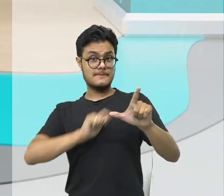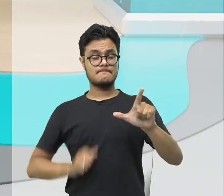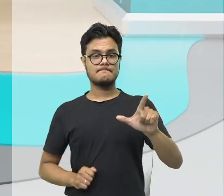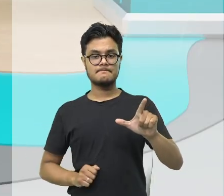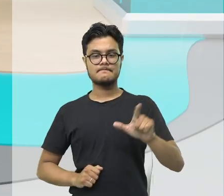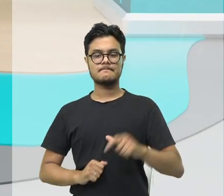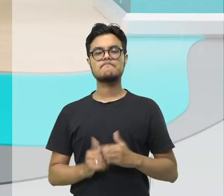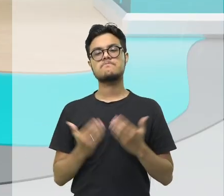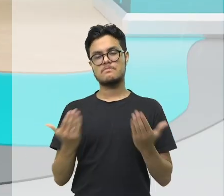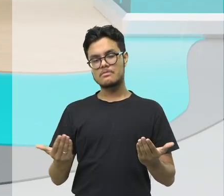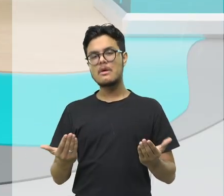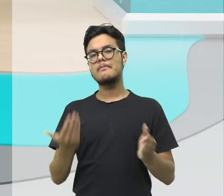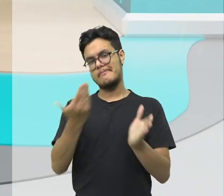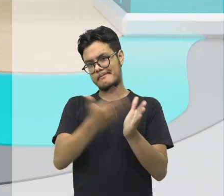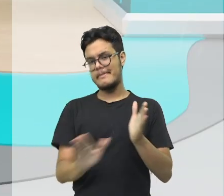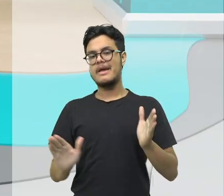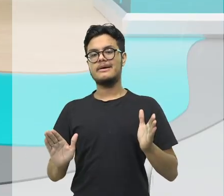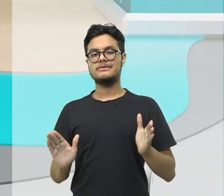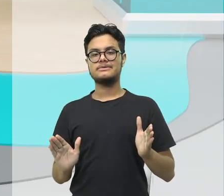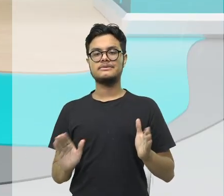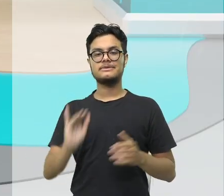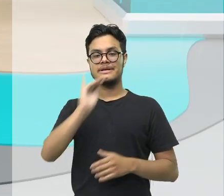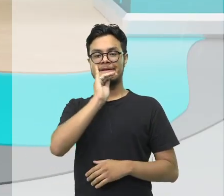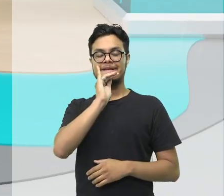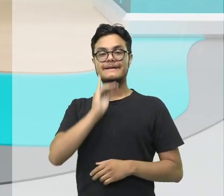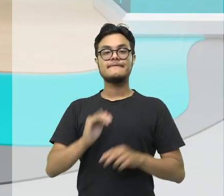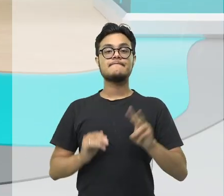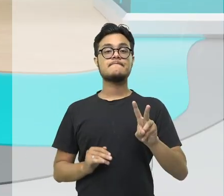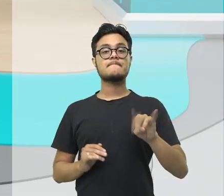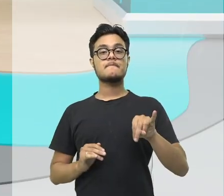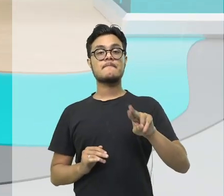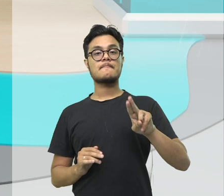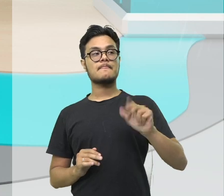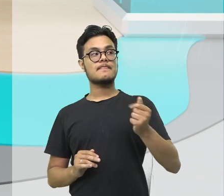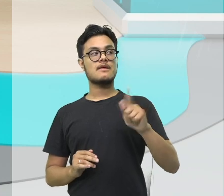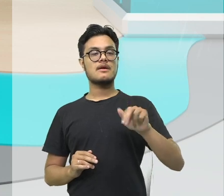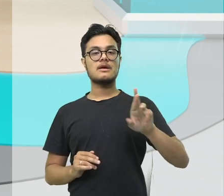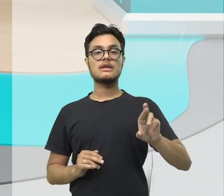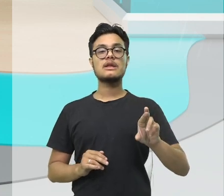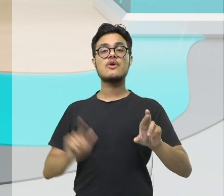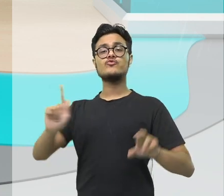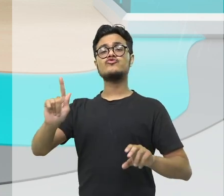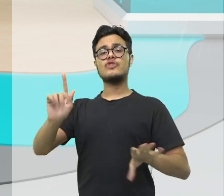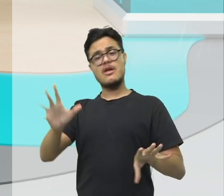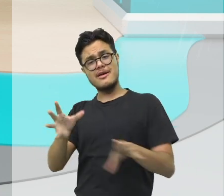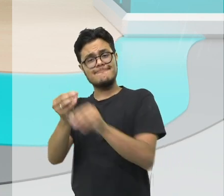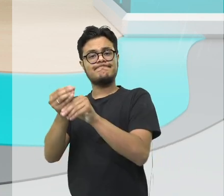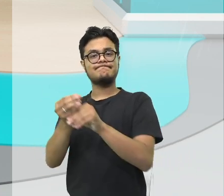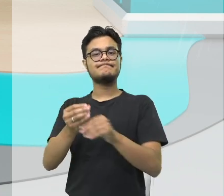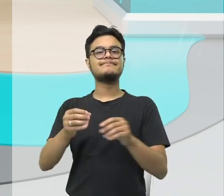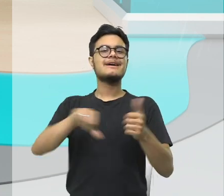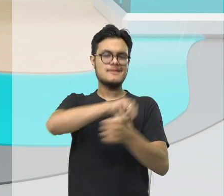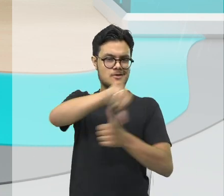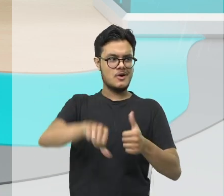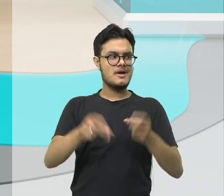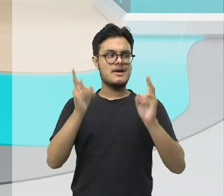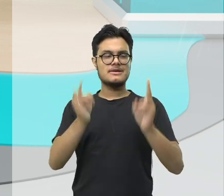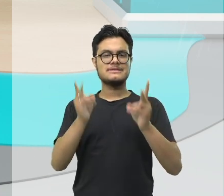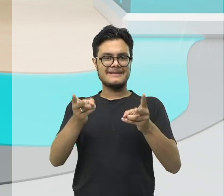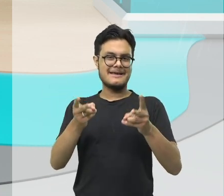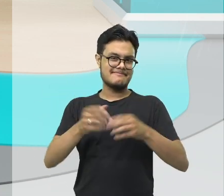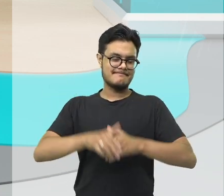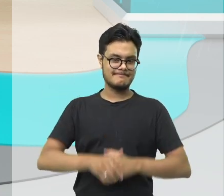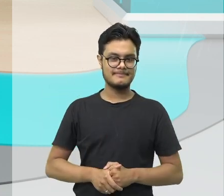né? A gente viu ali que perdeu, ali na questão do vinagre, a gente acrescentou um G, foi fazendo mudanças,